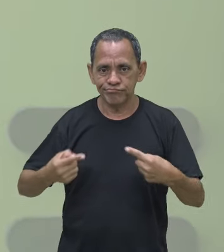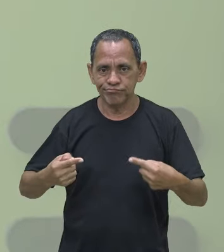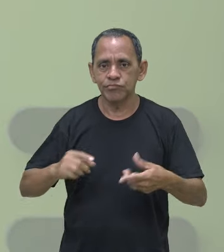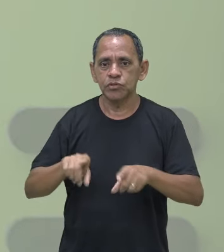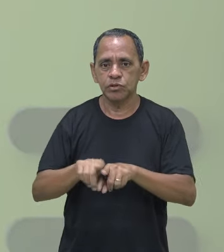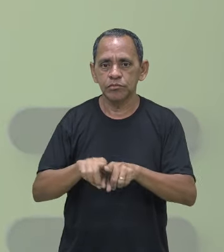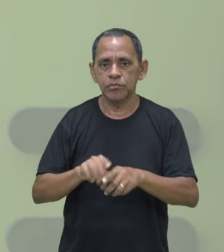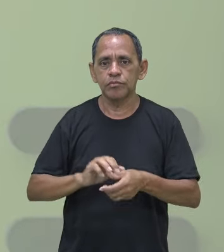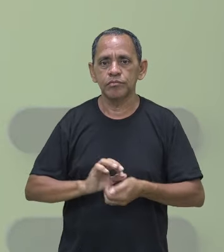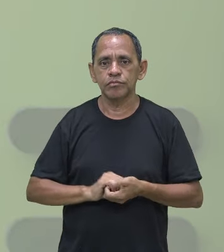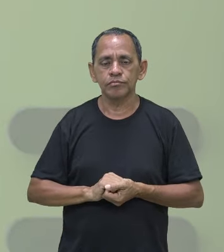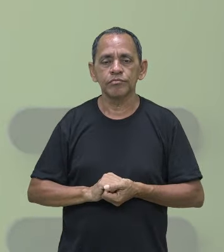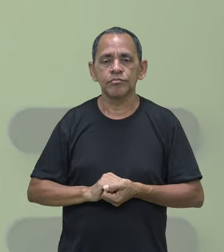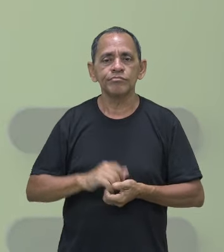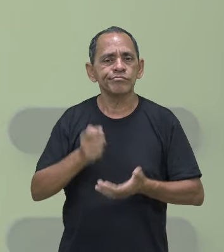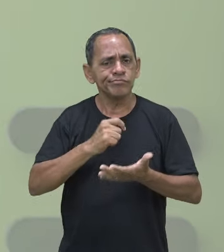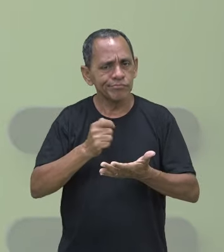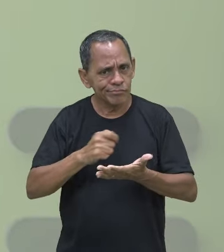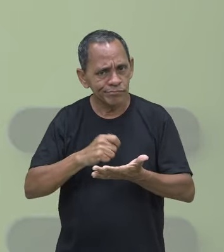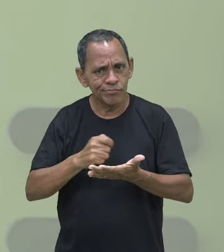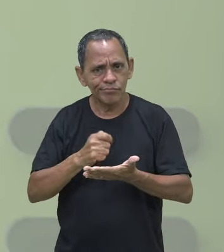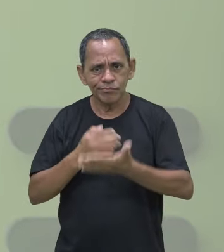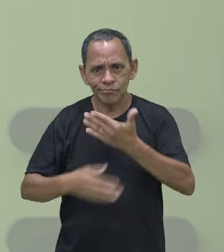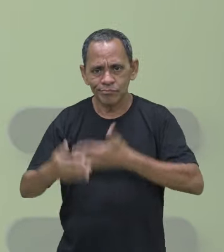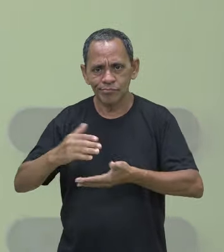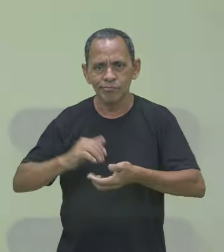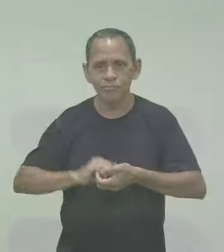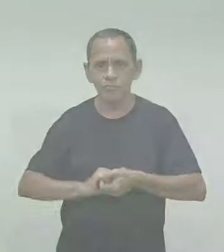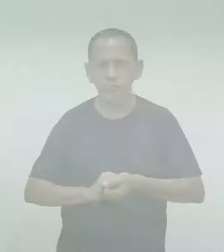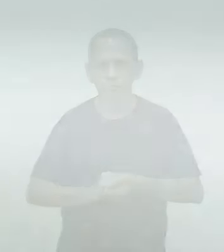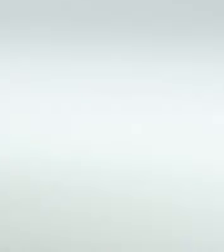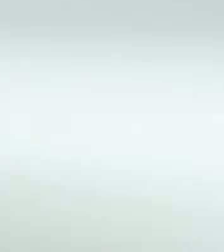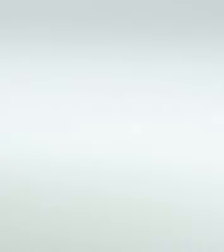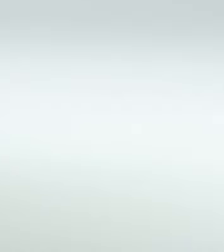aí, caderno e caneta na mão e vamos para a nossa aula.